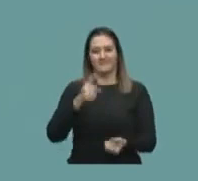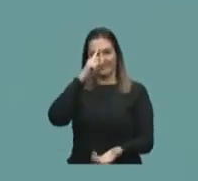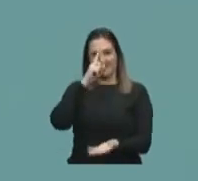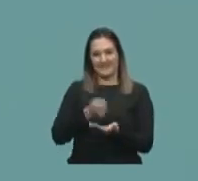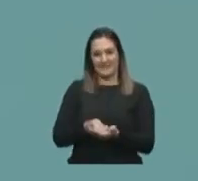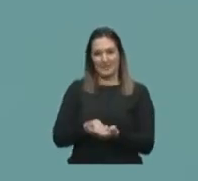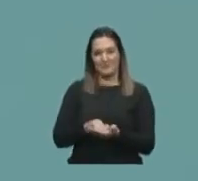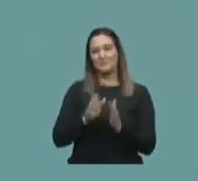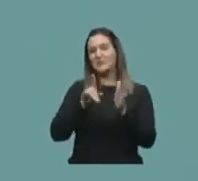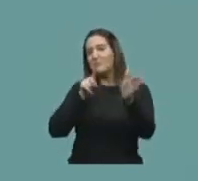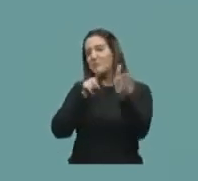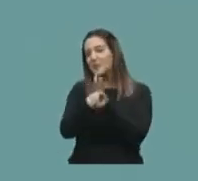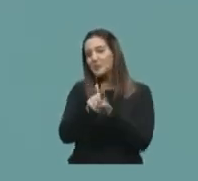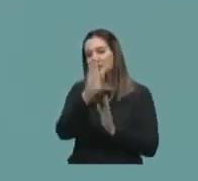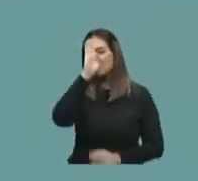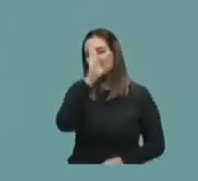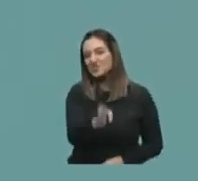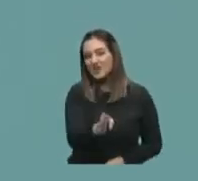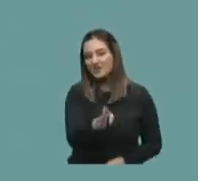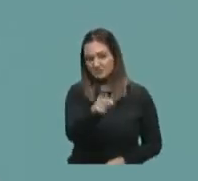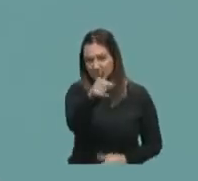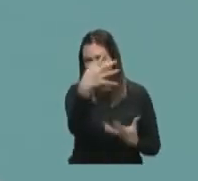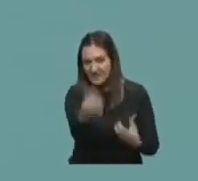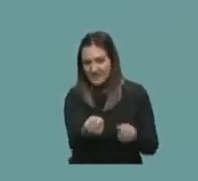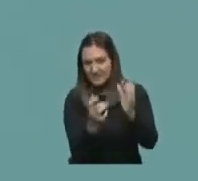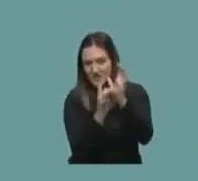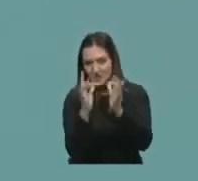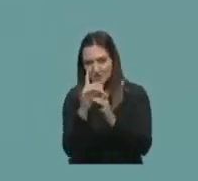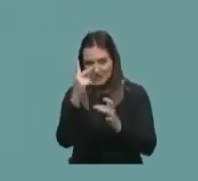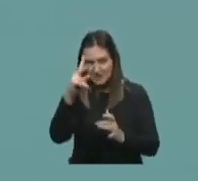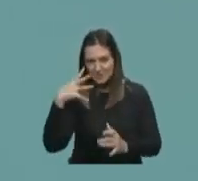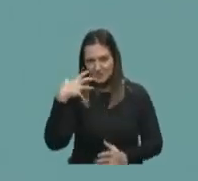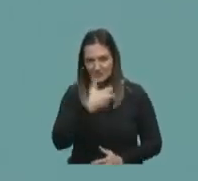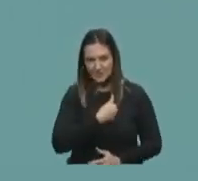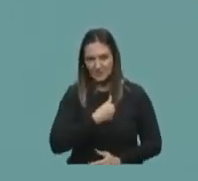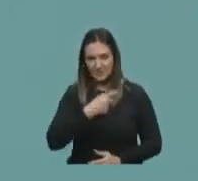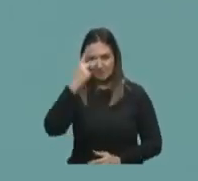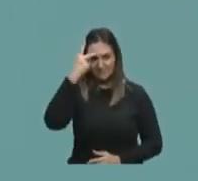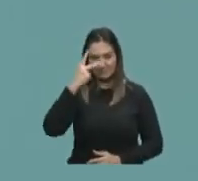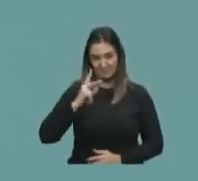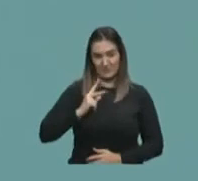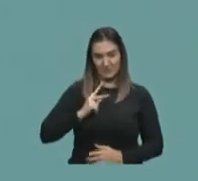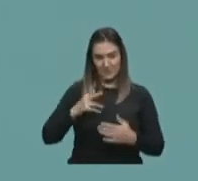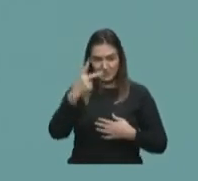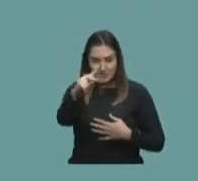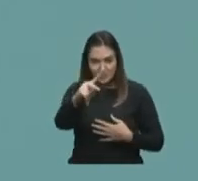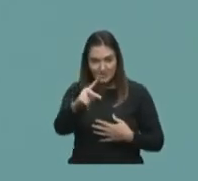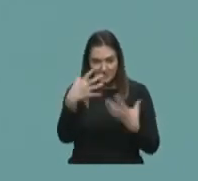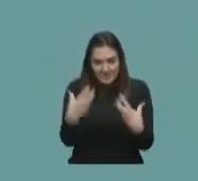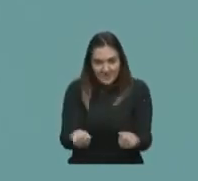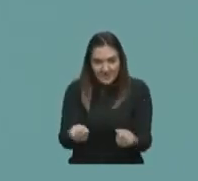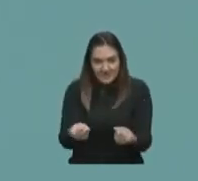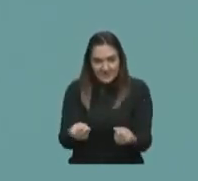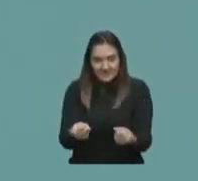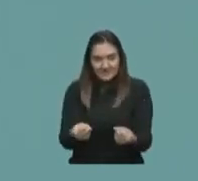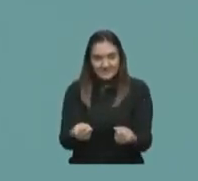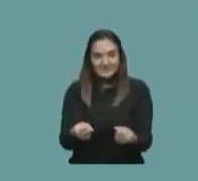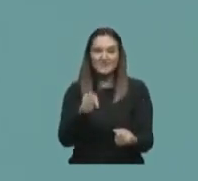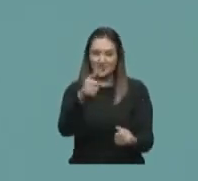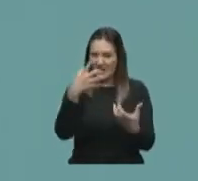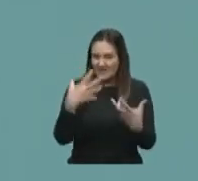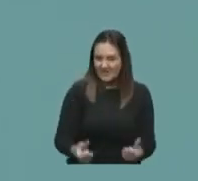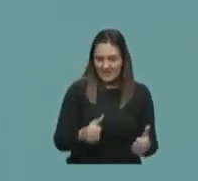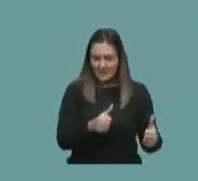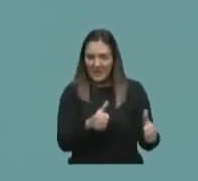muito direta para o seu coração. Você aceita Jesus como Salvador pessoal? Você aceita voltar para os braços dele? Você aceita